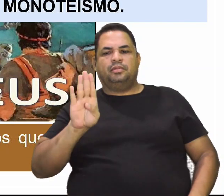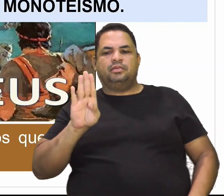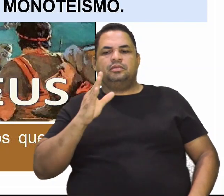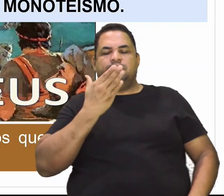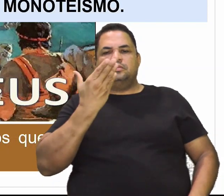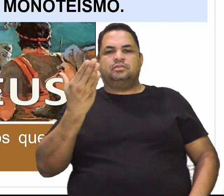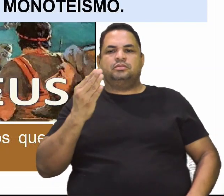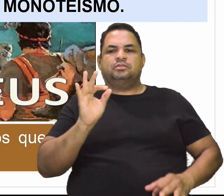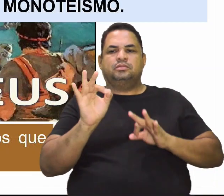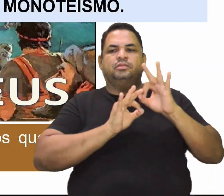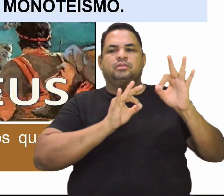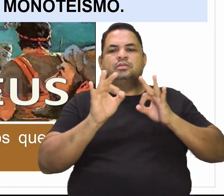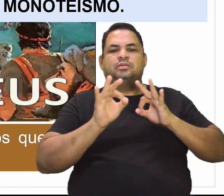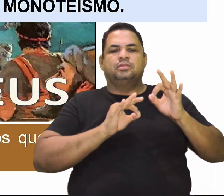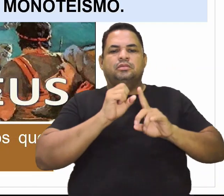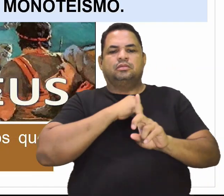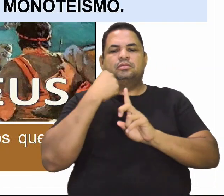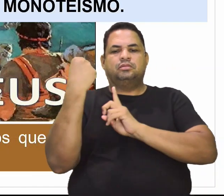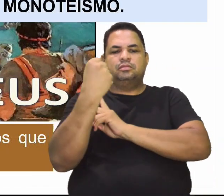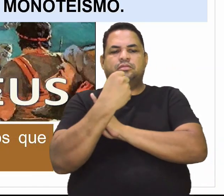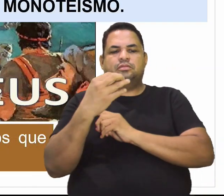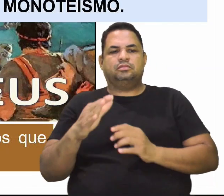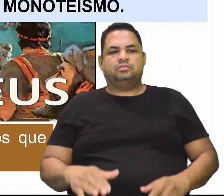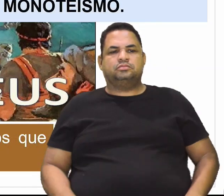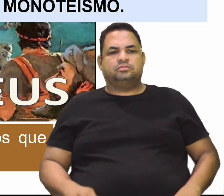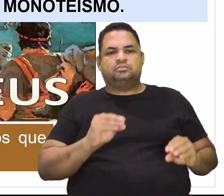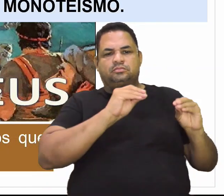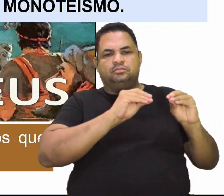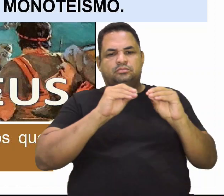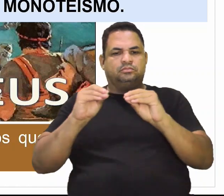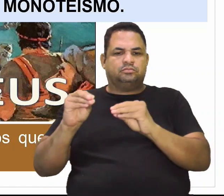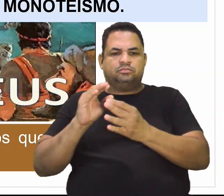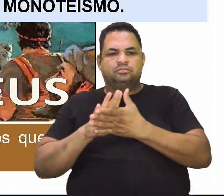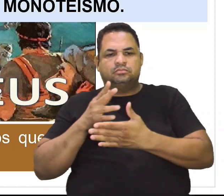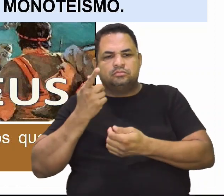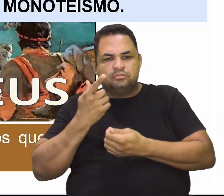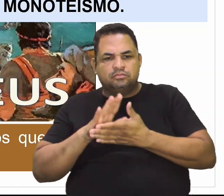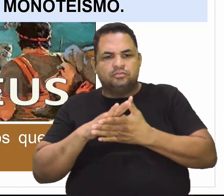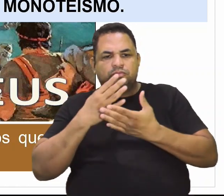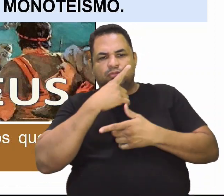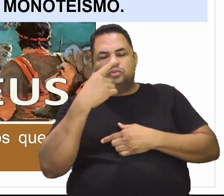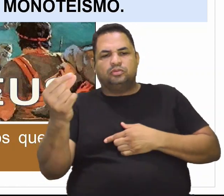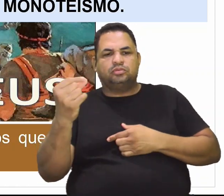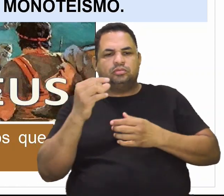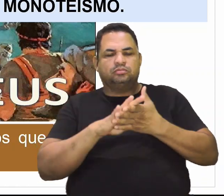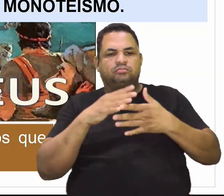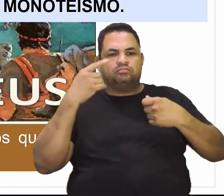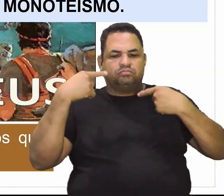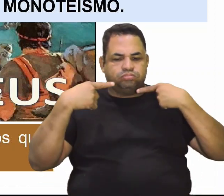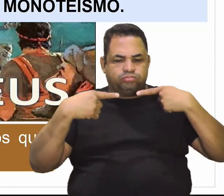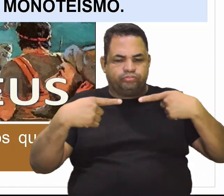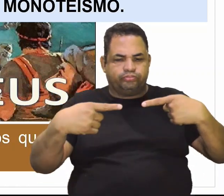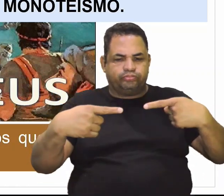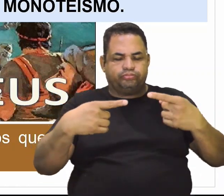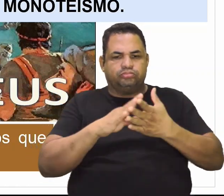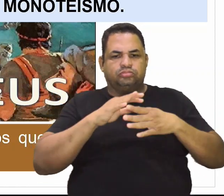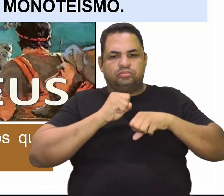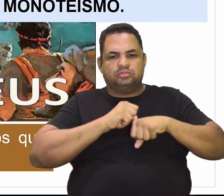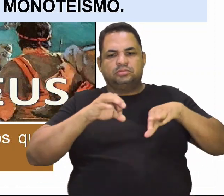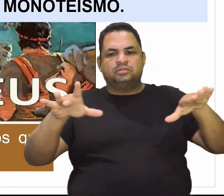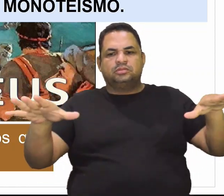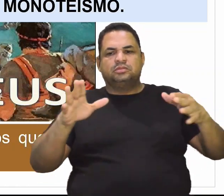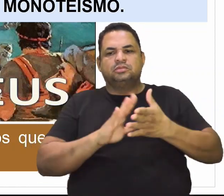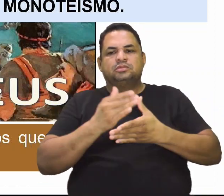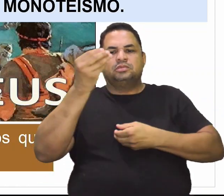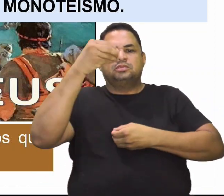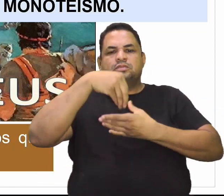como organização social. Migração, perseguição, fuga, lutas, cativeiro, dispersão fazem